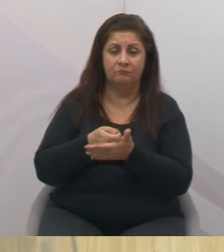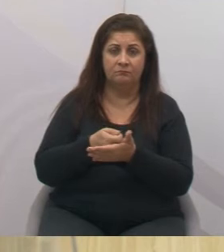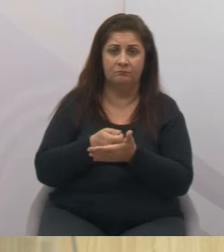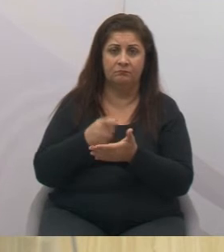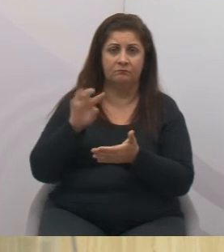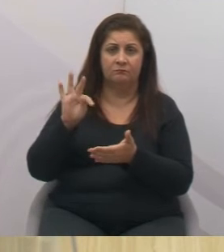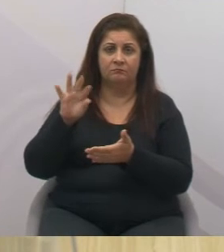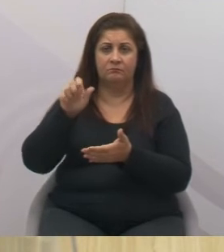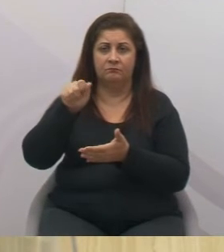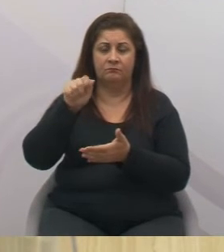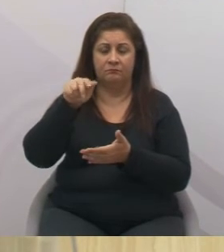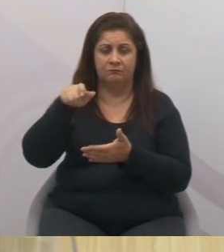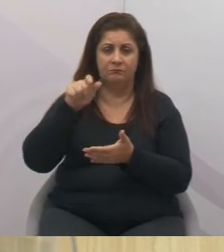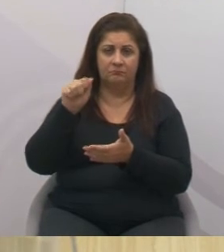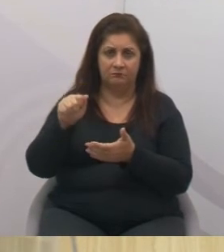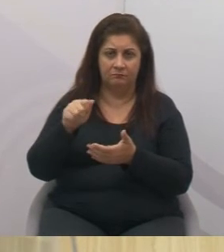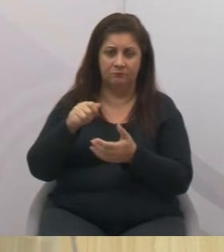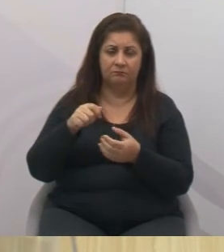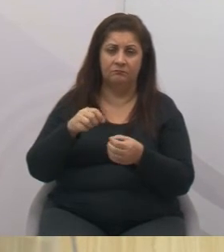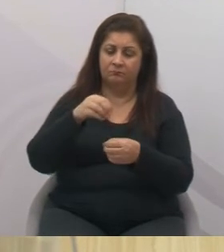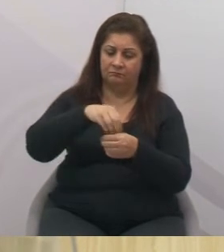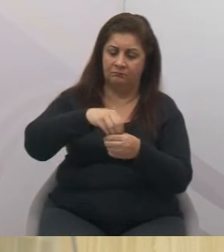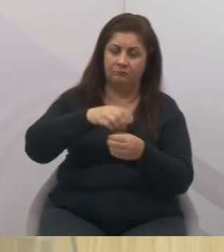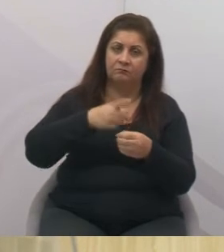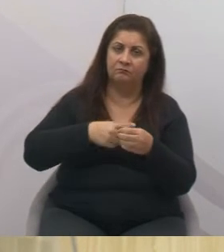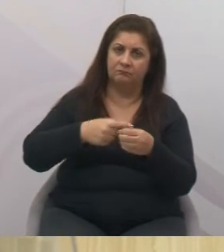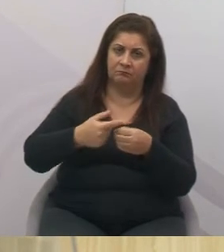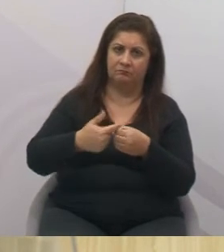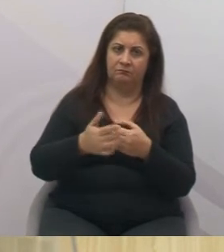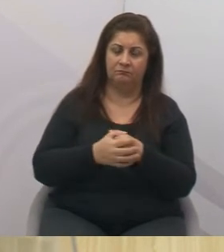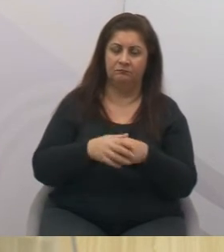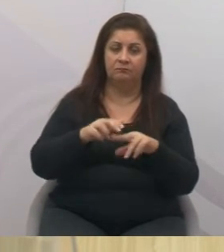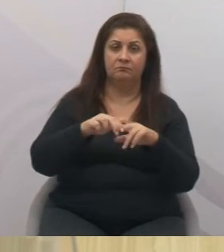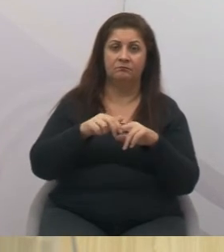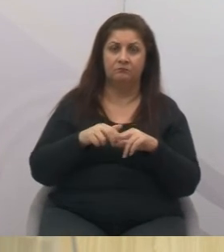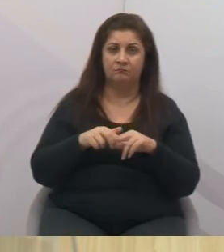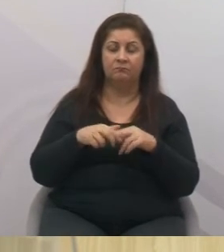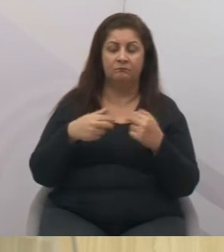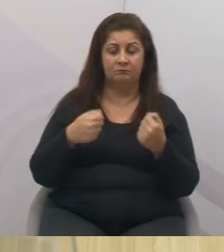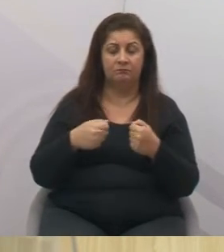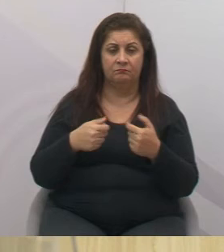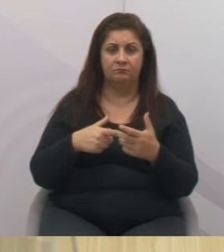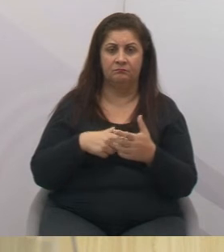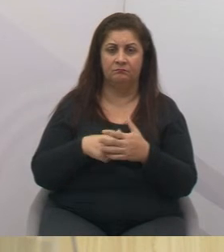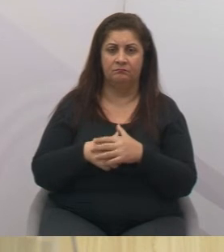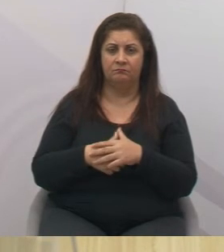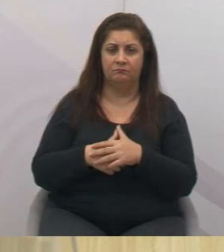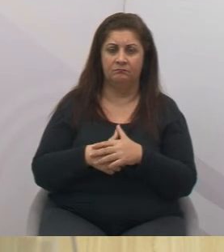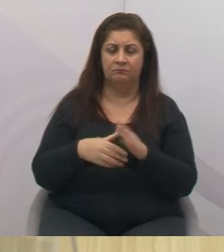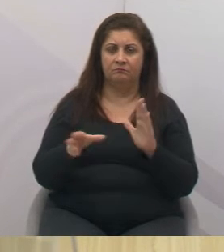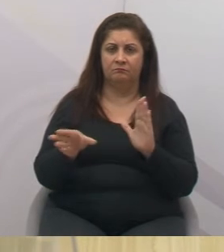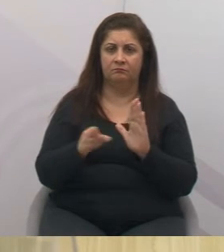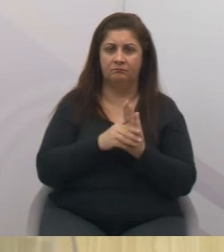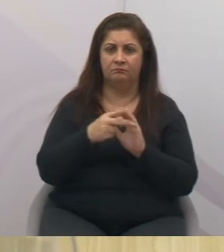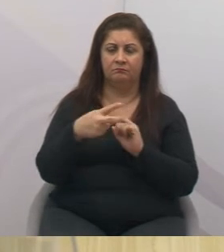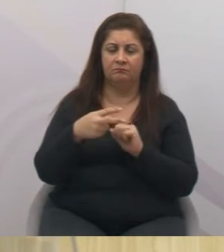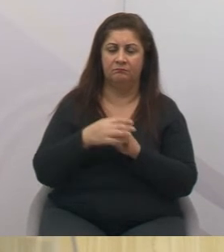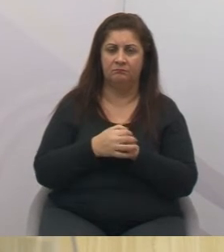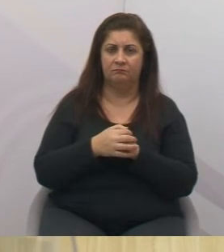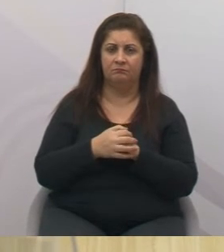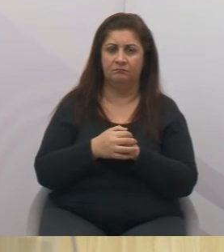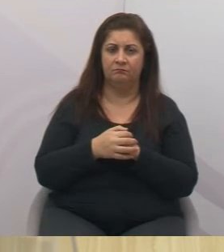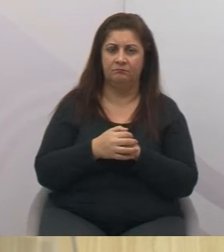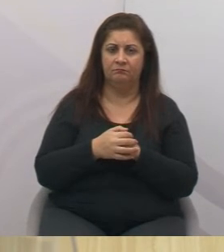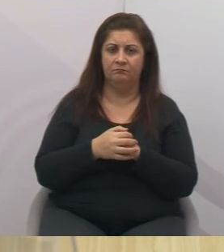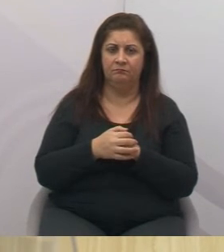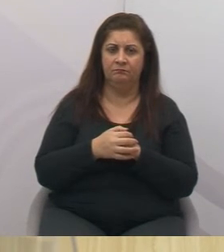da municipalidade e, portanto, reciprocamente, a taxa de funcionamento. Emenda 2. Passa a